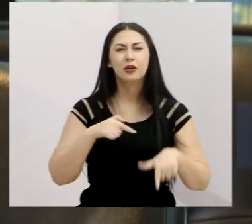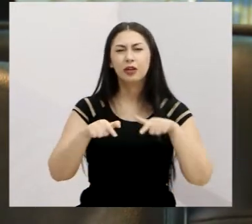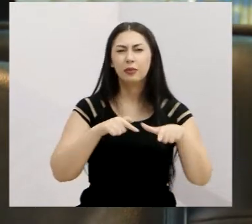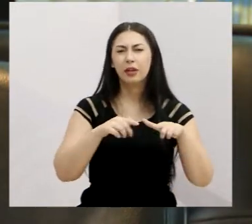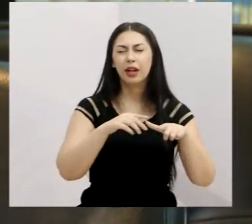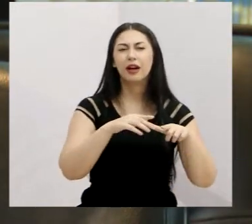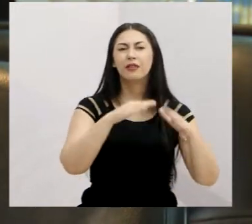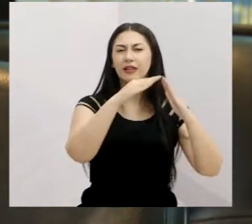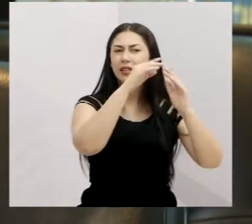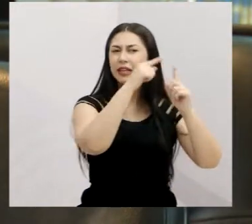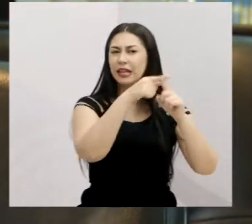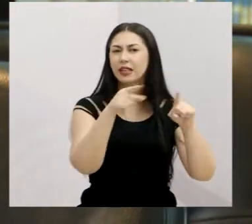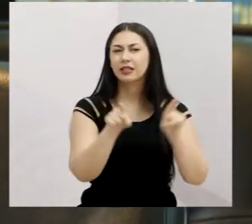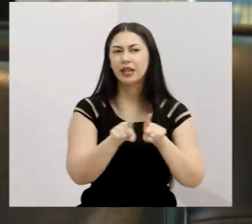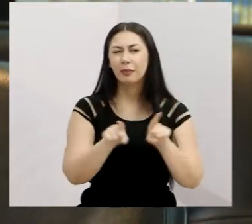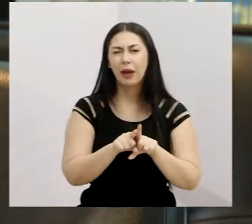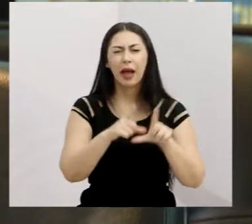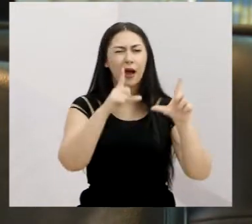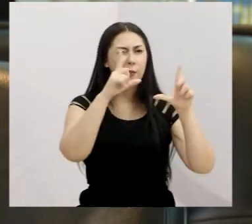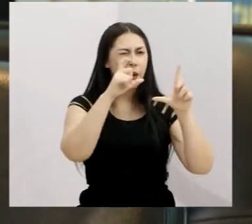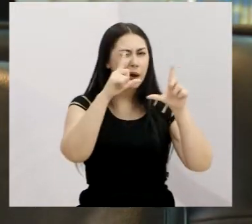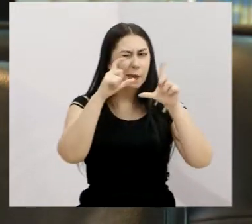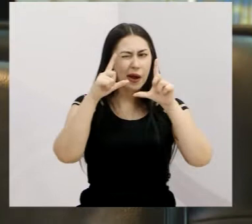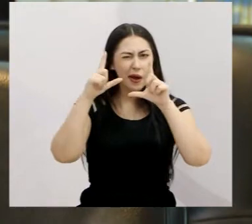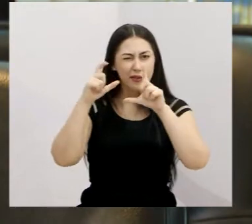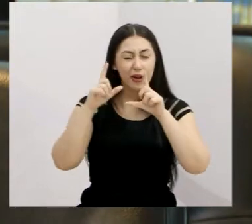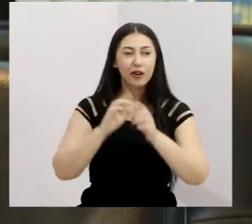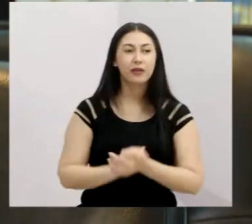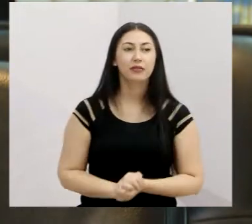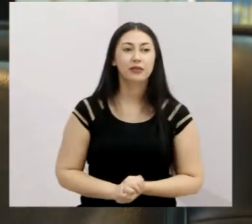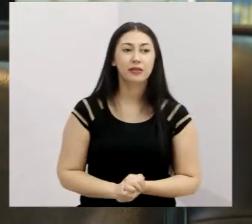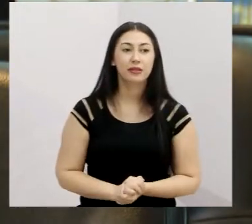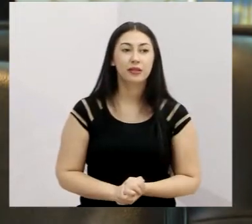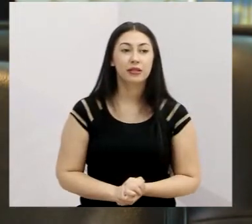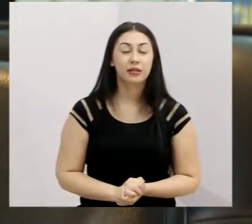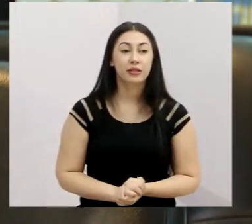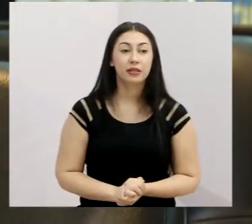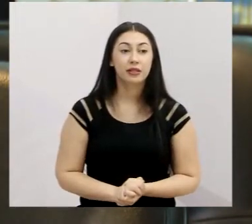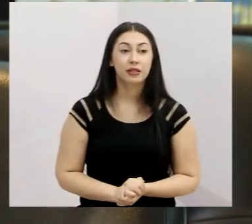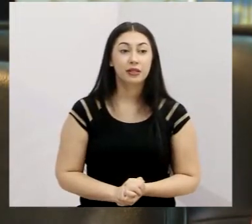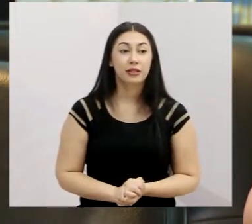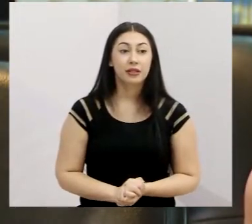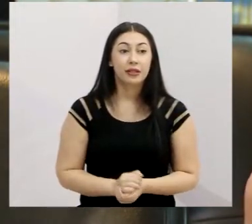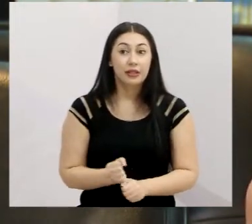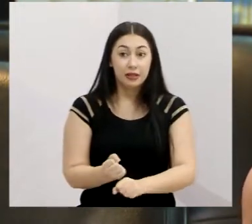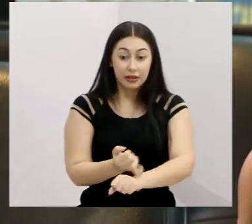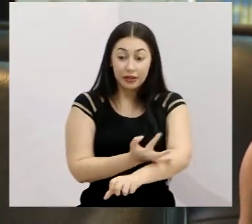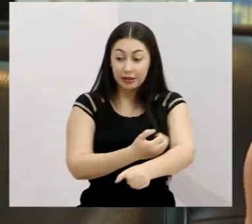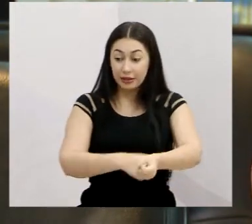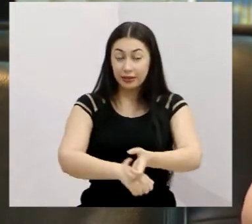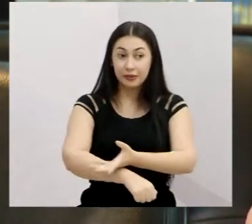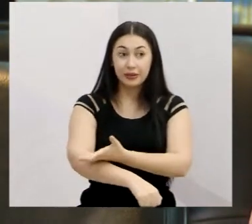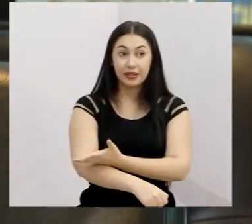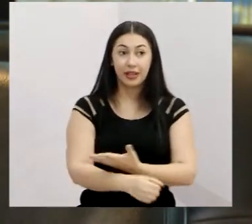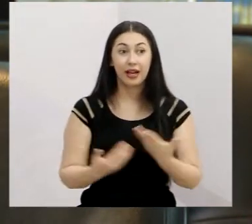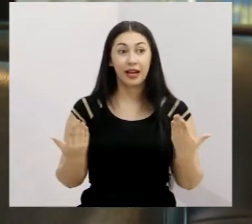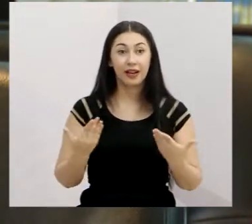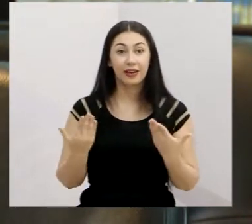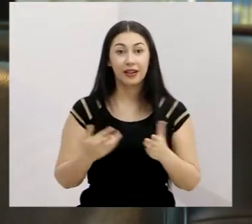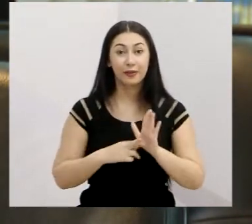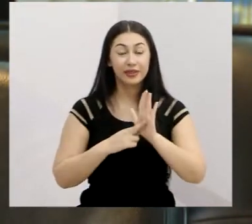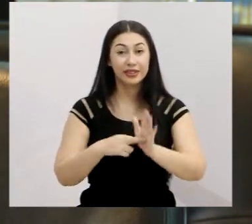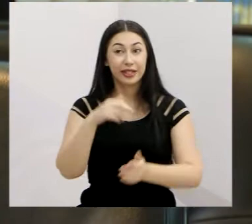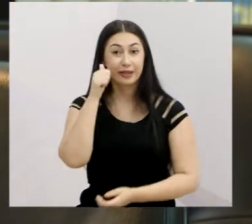como fotógrafa da pastoral da comunicação estão na classe rádio vai ter noção para representar a